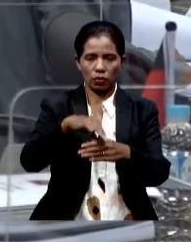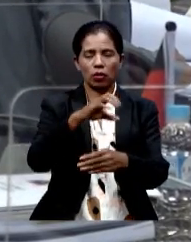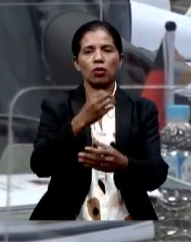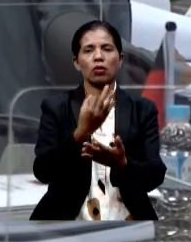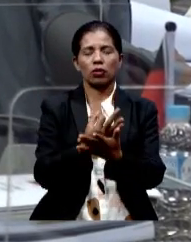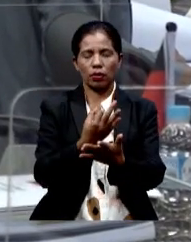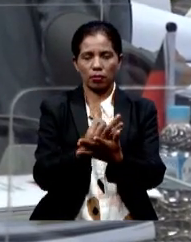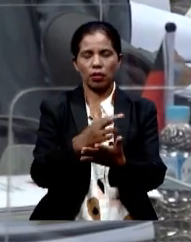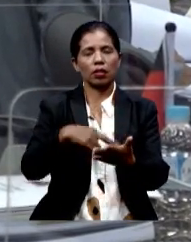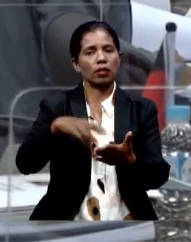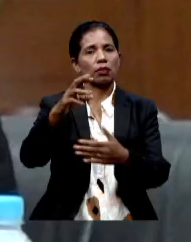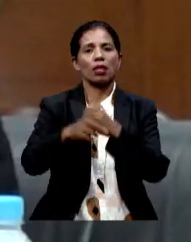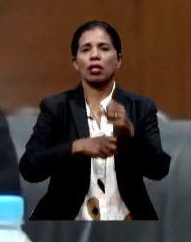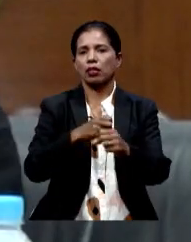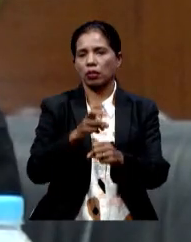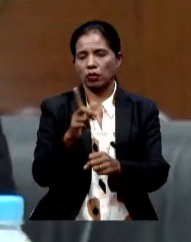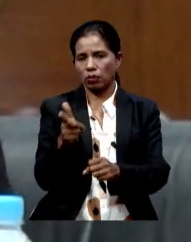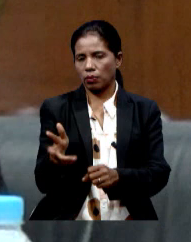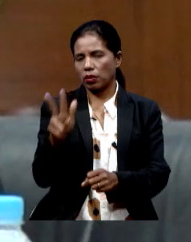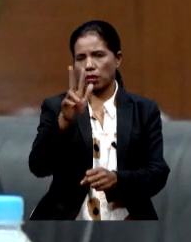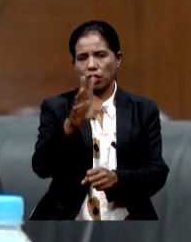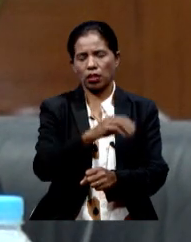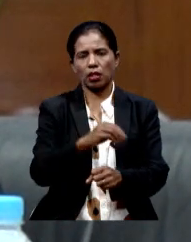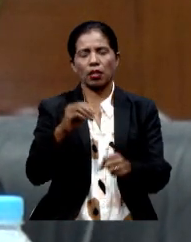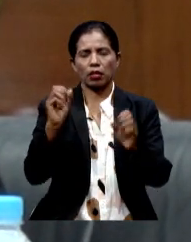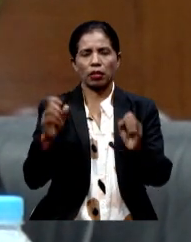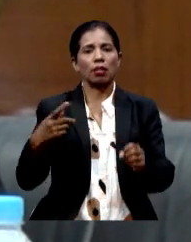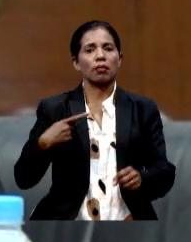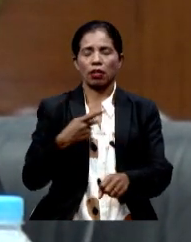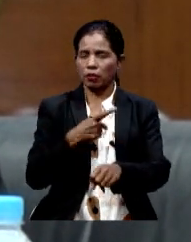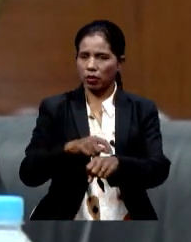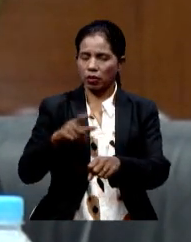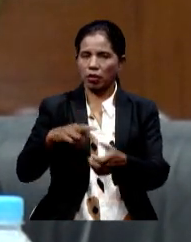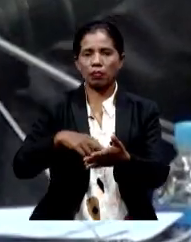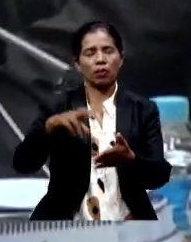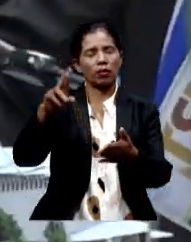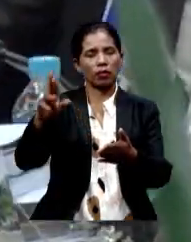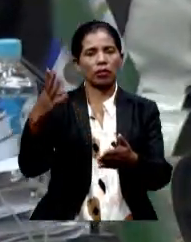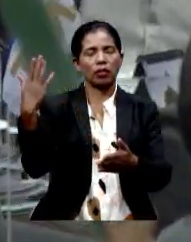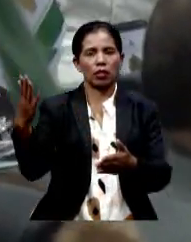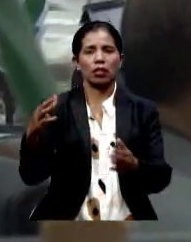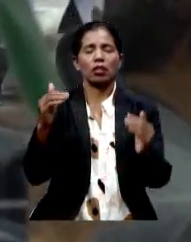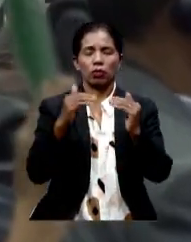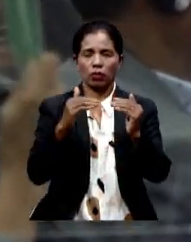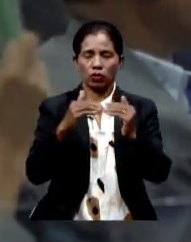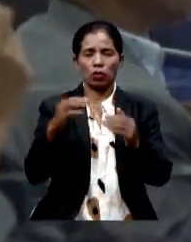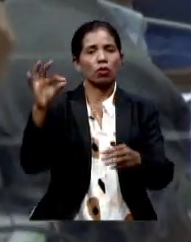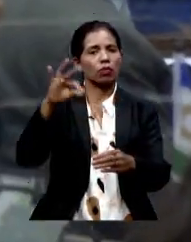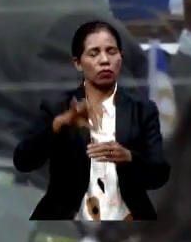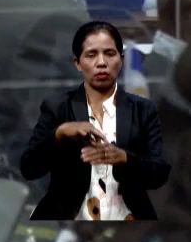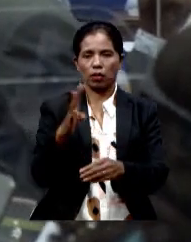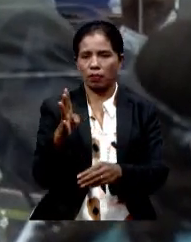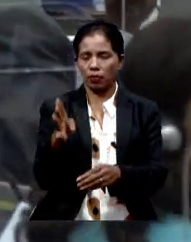orçamento retificativo, tina rihun rua, ruanulu recintolo nemos, Parlamento Nacional aprova ona e a final global, o voto a favor,